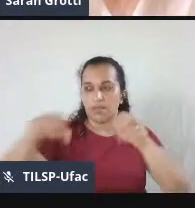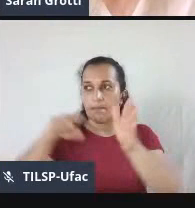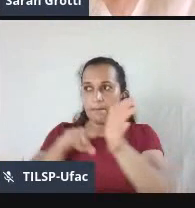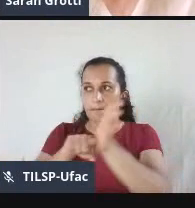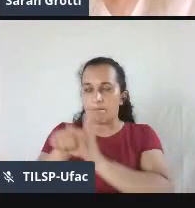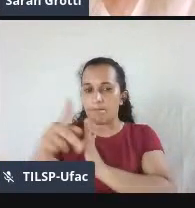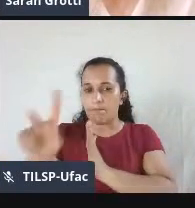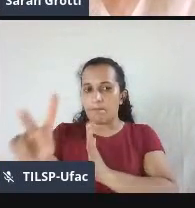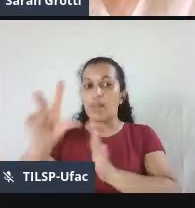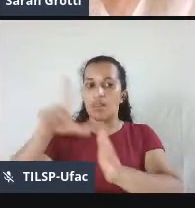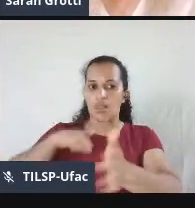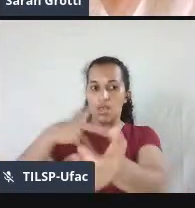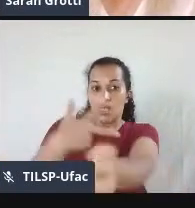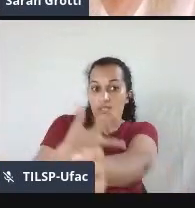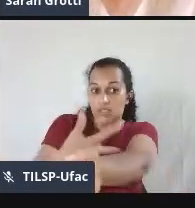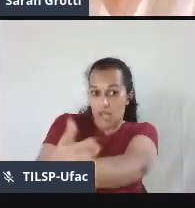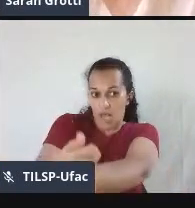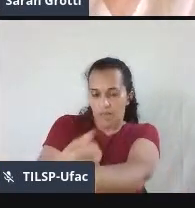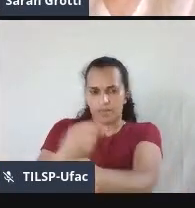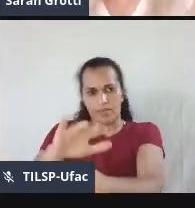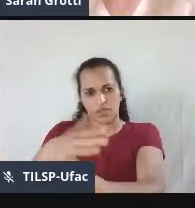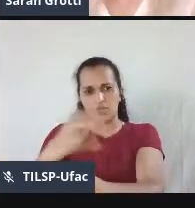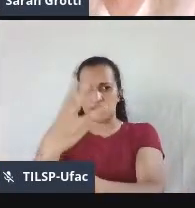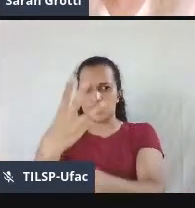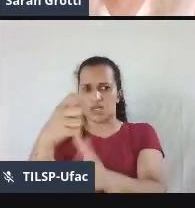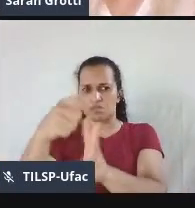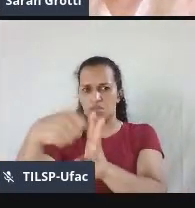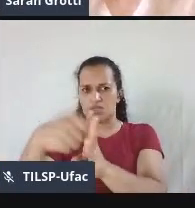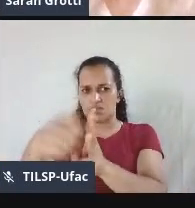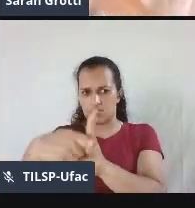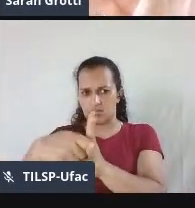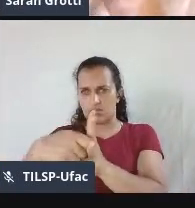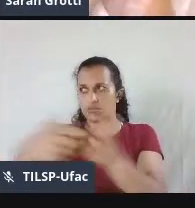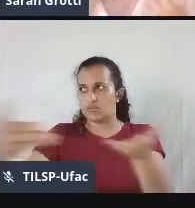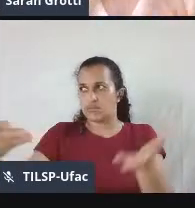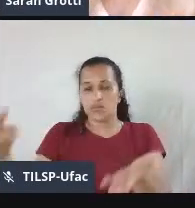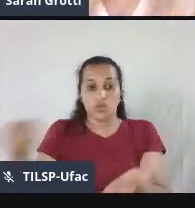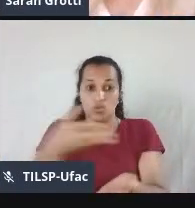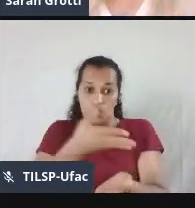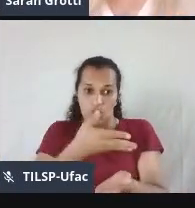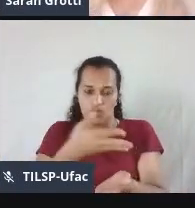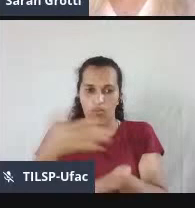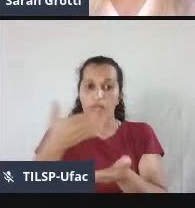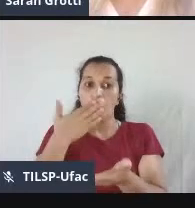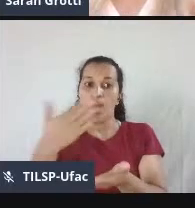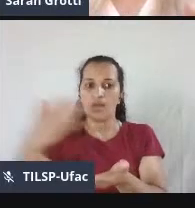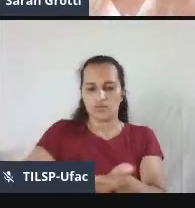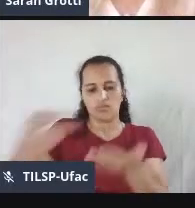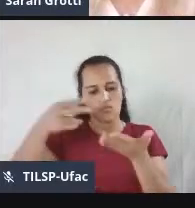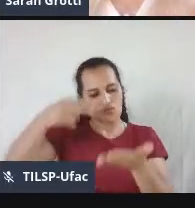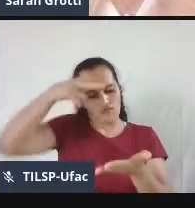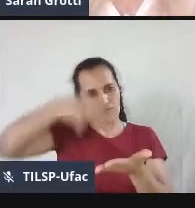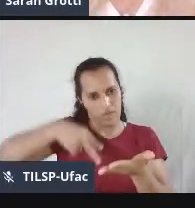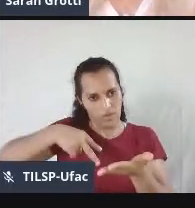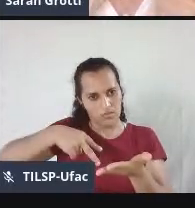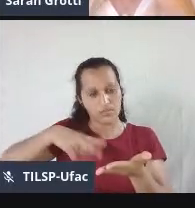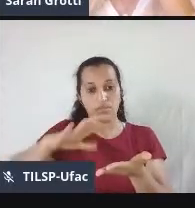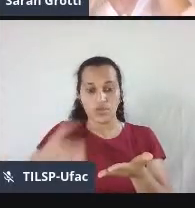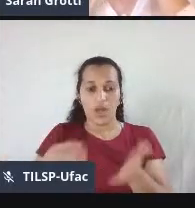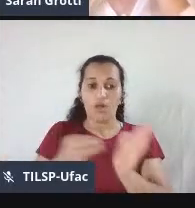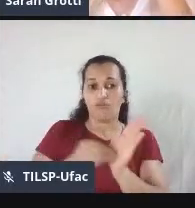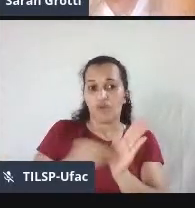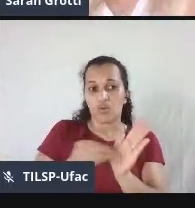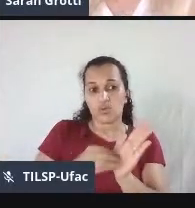no mínimo de 3 meses, peço para levar, porque aí eu já vejo quais foram pedidos. Se eu ver que está faltando